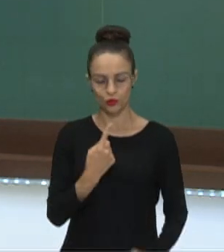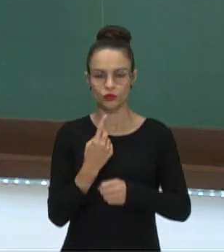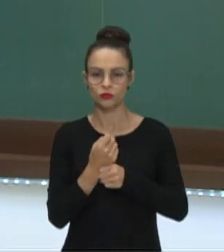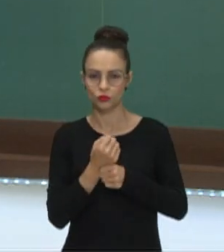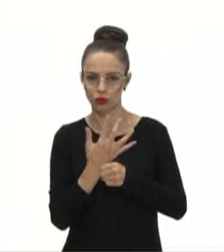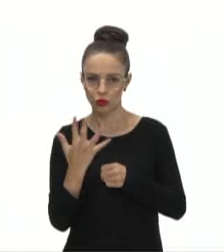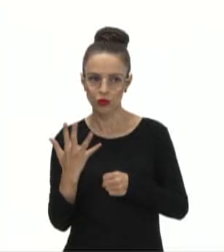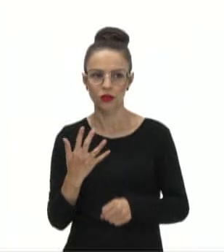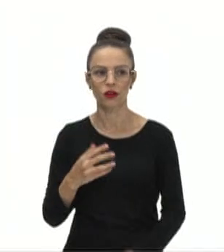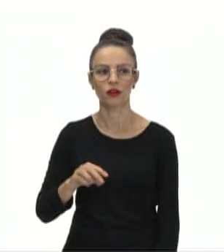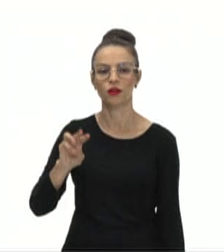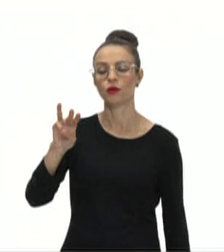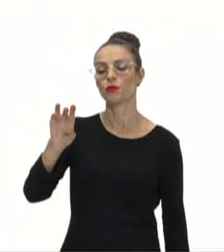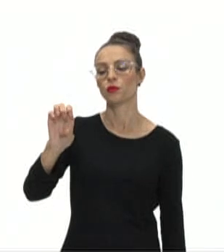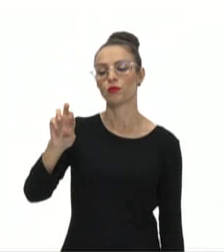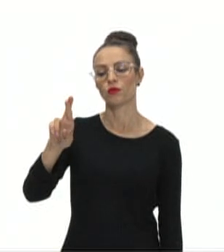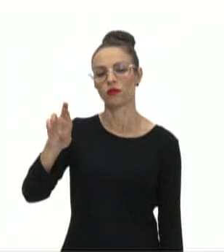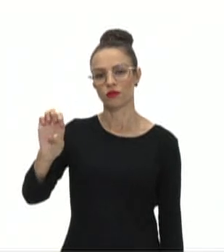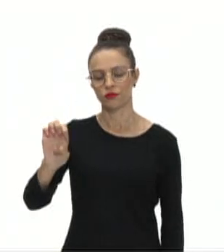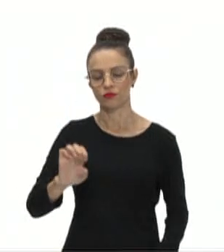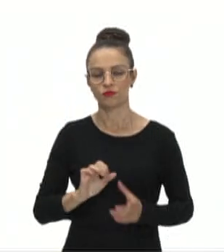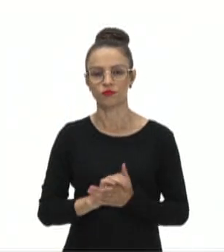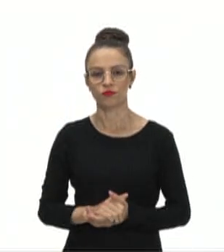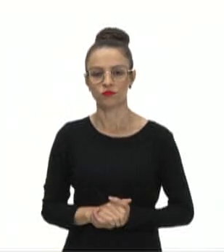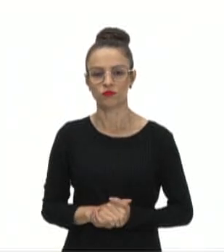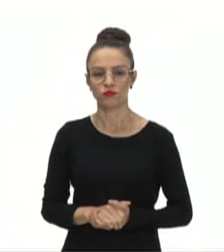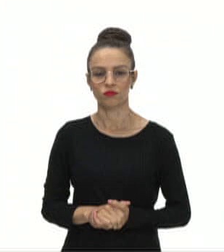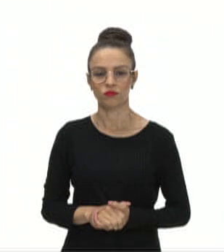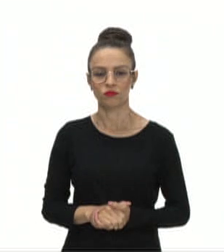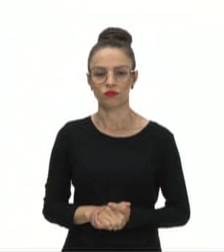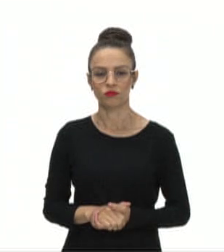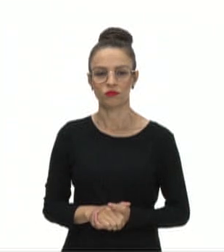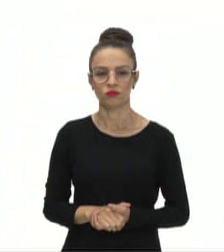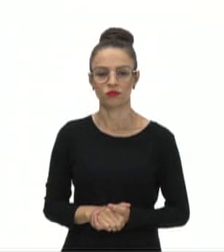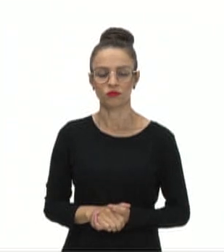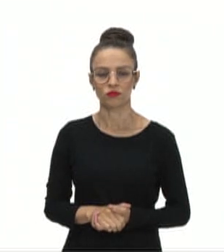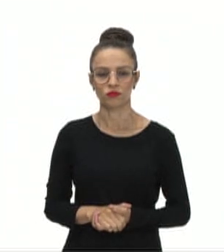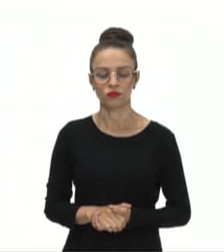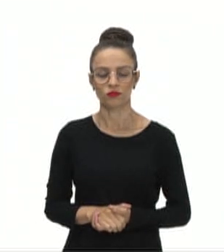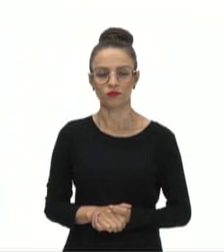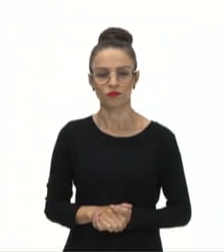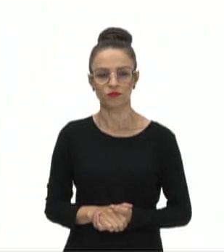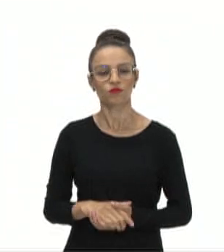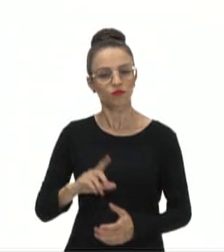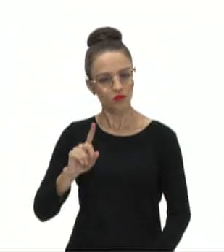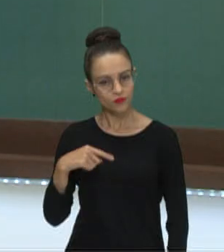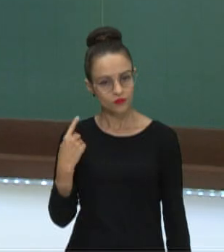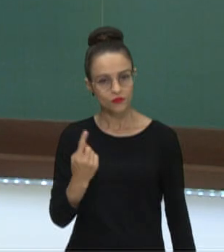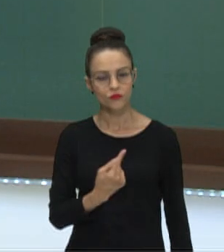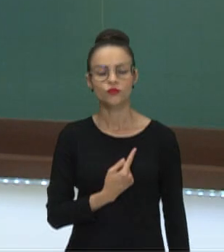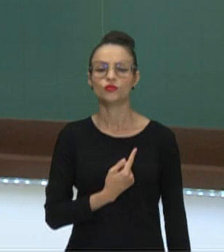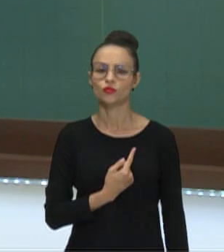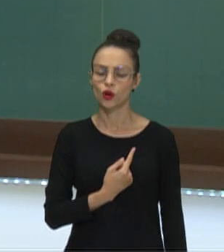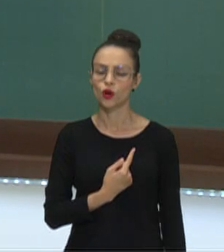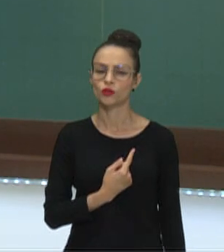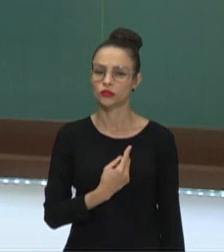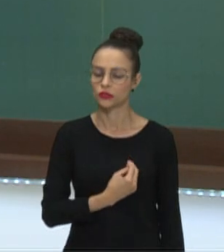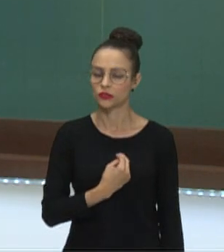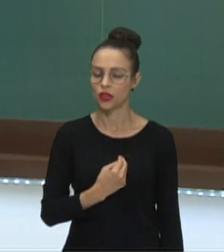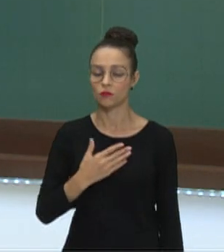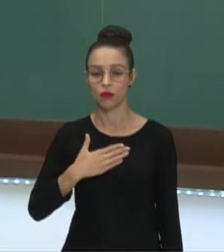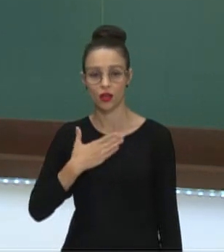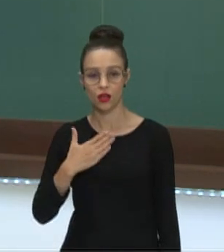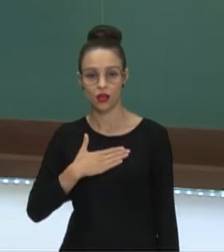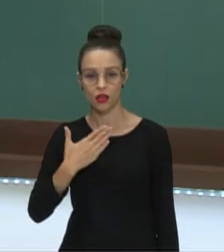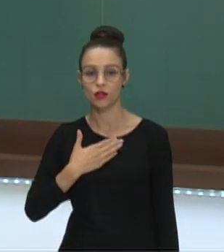were surprised about the segregation system in South Africa. Nós estávamos